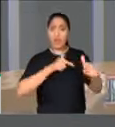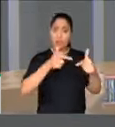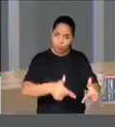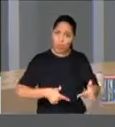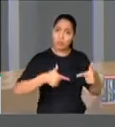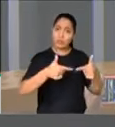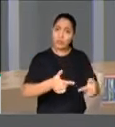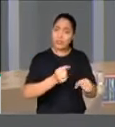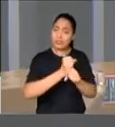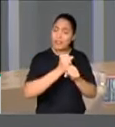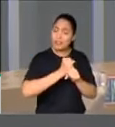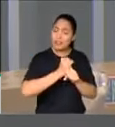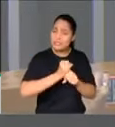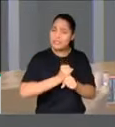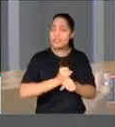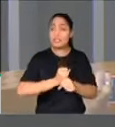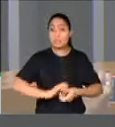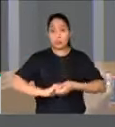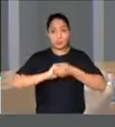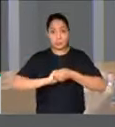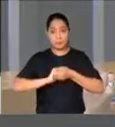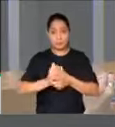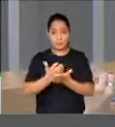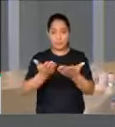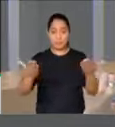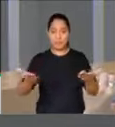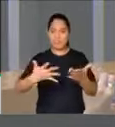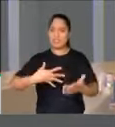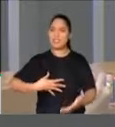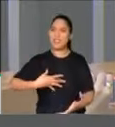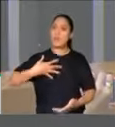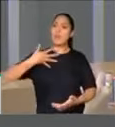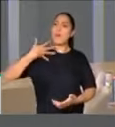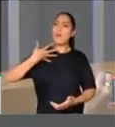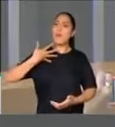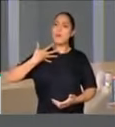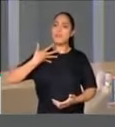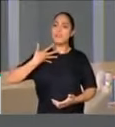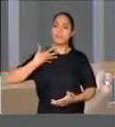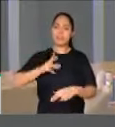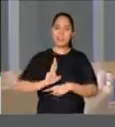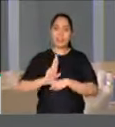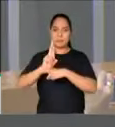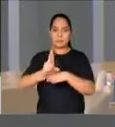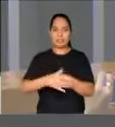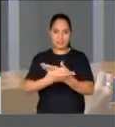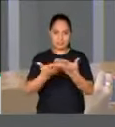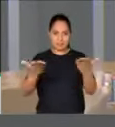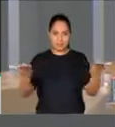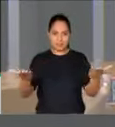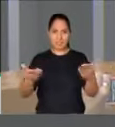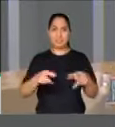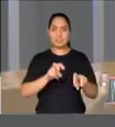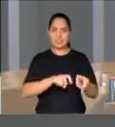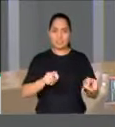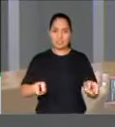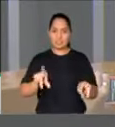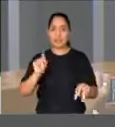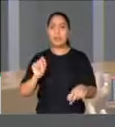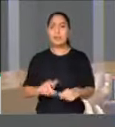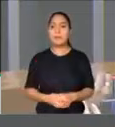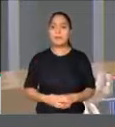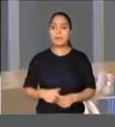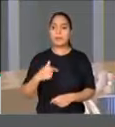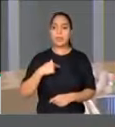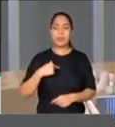anos. Então, quero cumprimentar todos e dizer que é uma honra falar em nome de vocês, ter sido escolhida para essa mesa. Eu